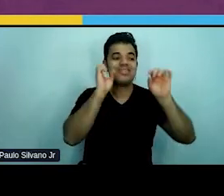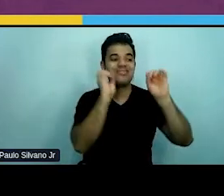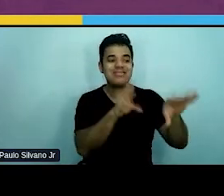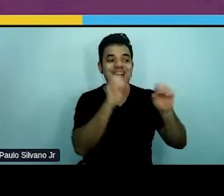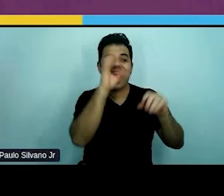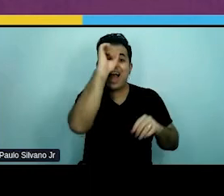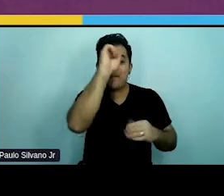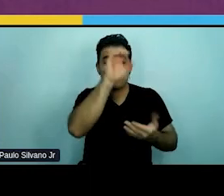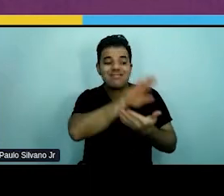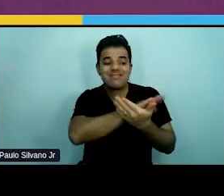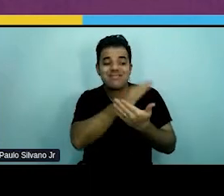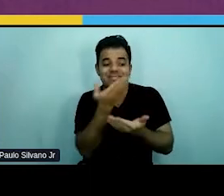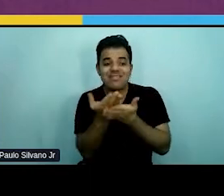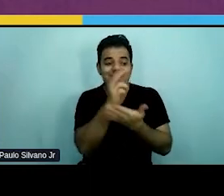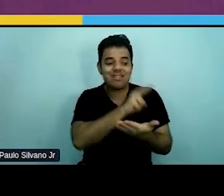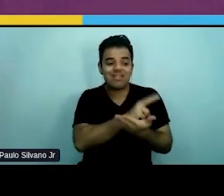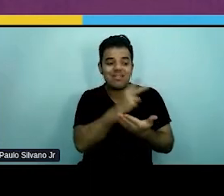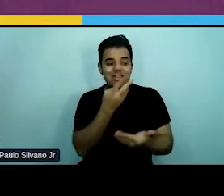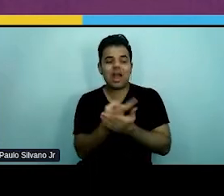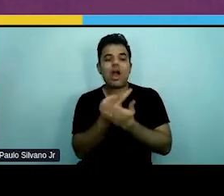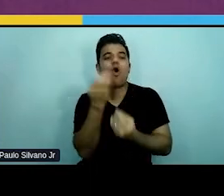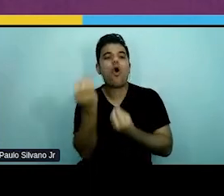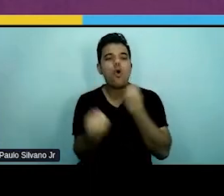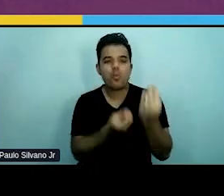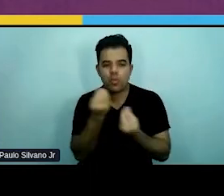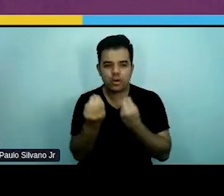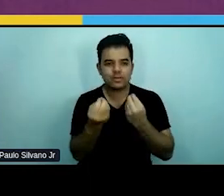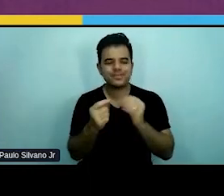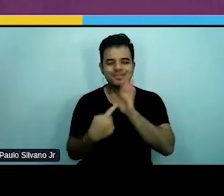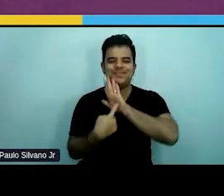a traduzir texto. E aí eu trouxe para vocês